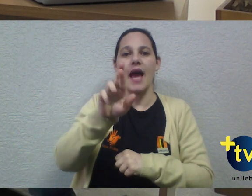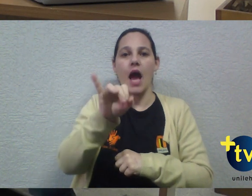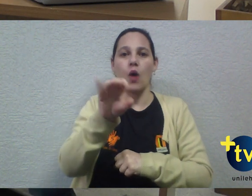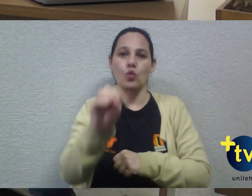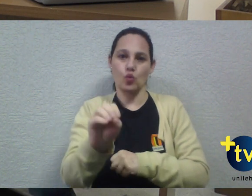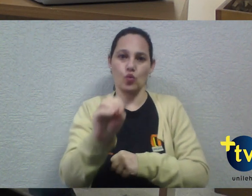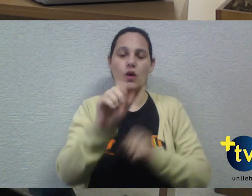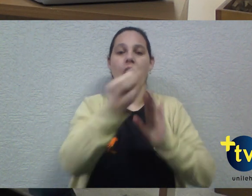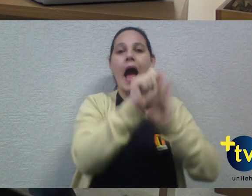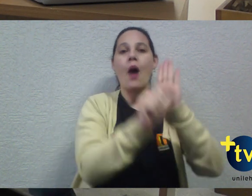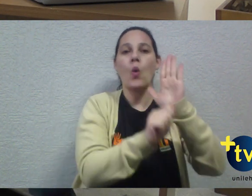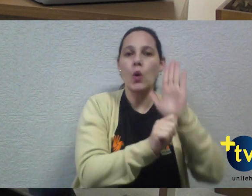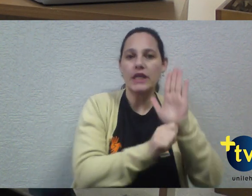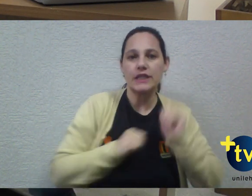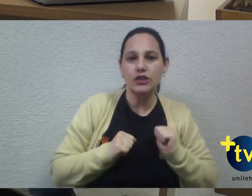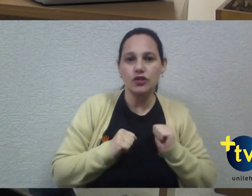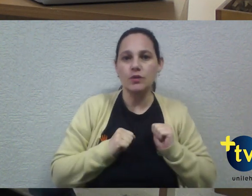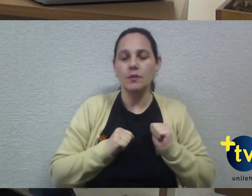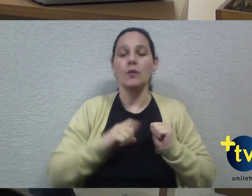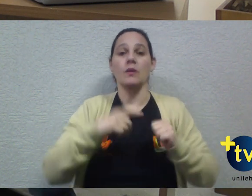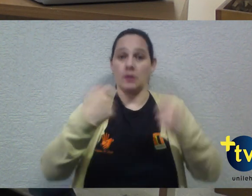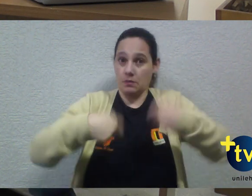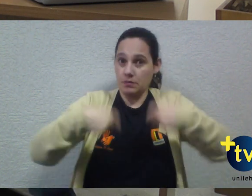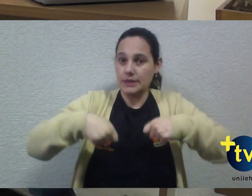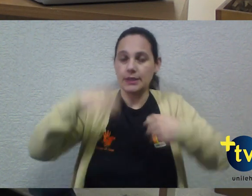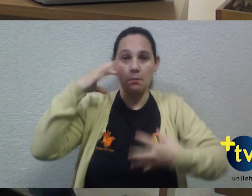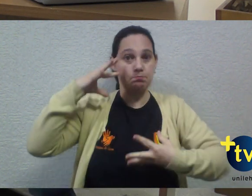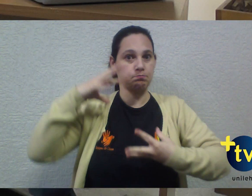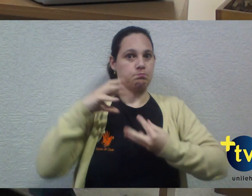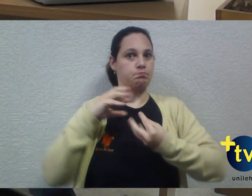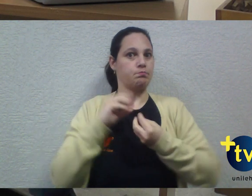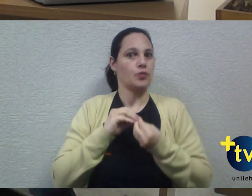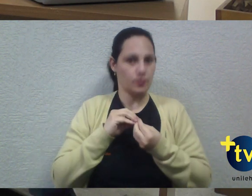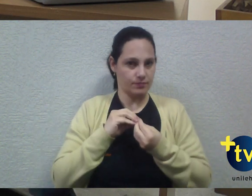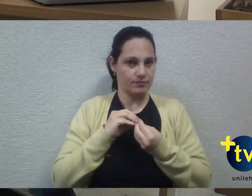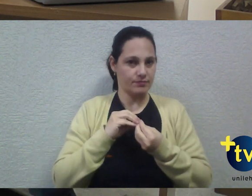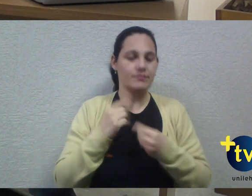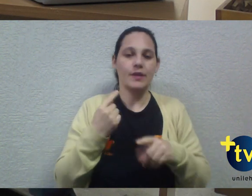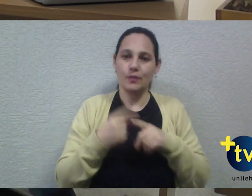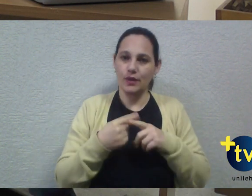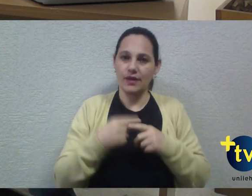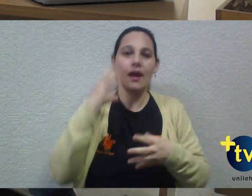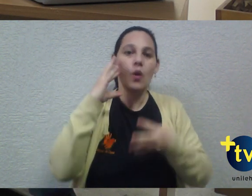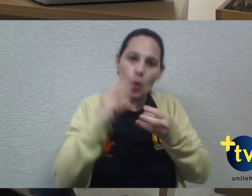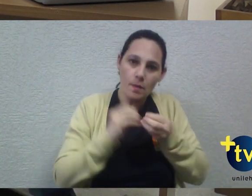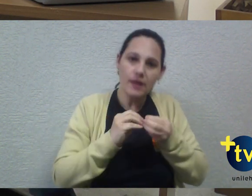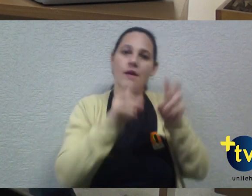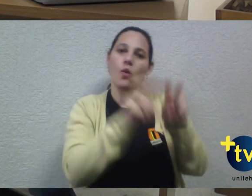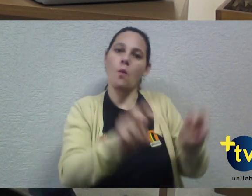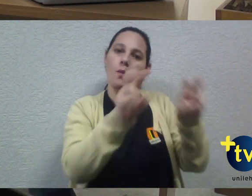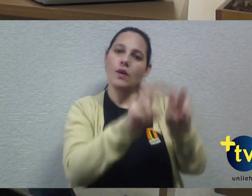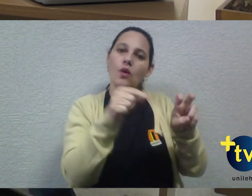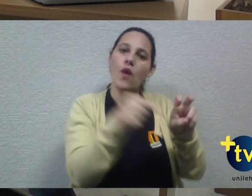programação determinada por algoritmos que determinadas funções designam o que o computador quer que faça.